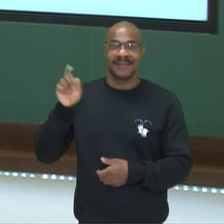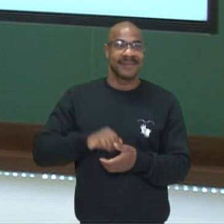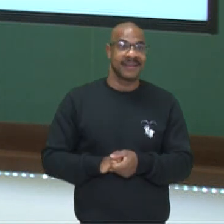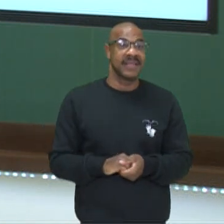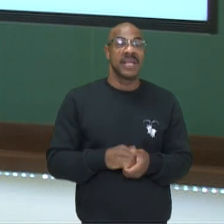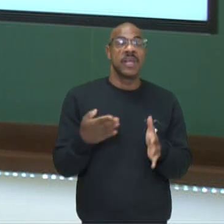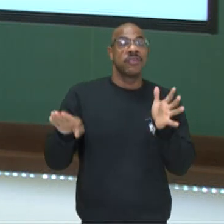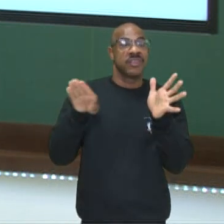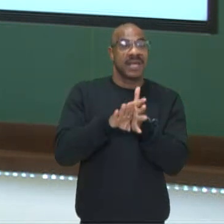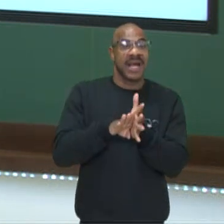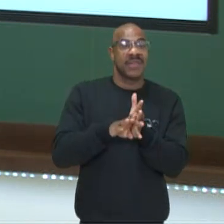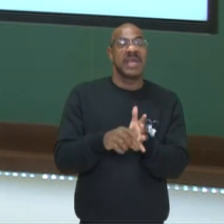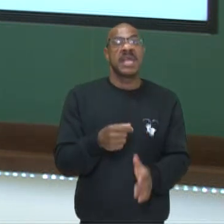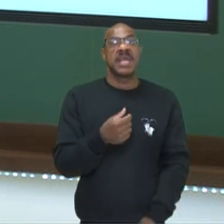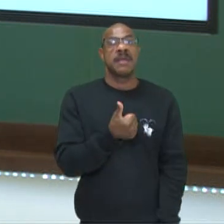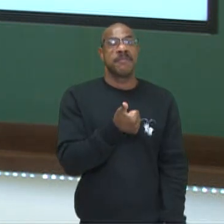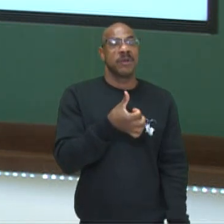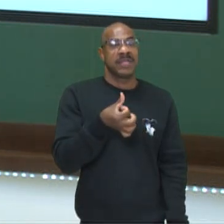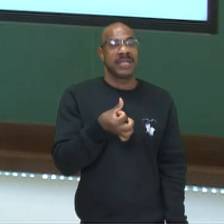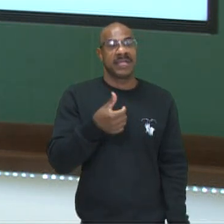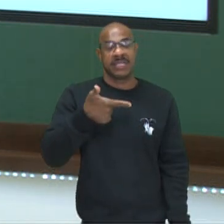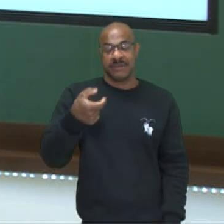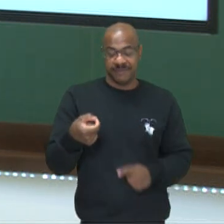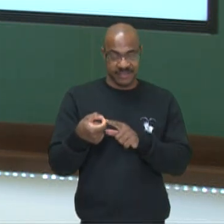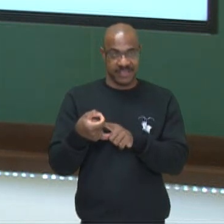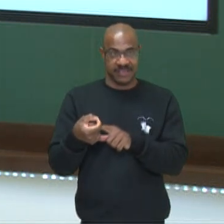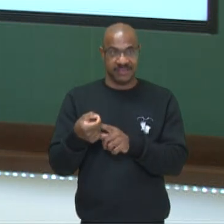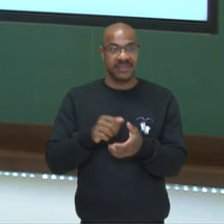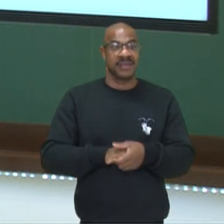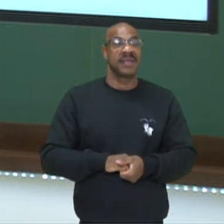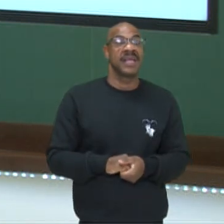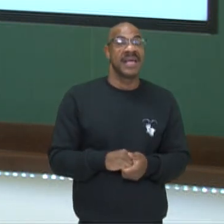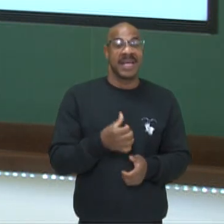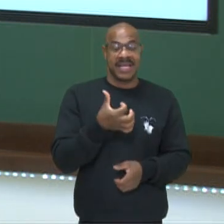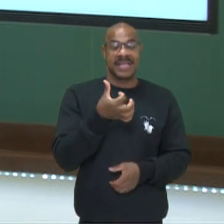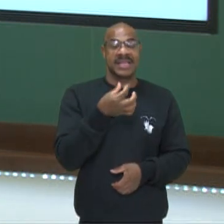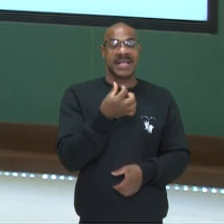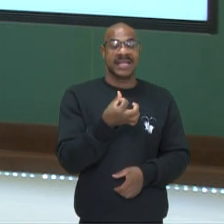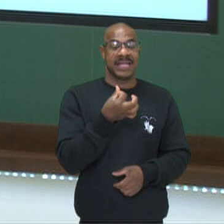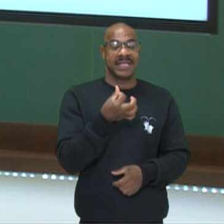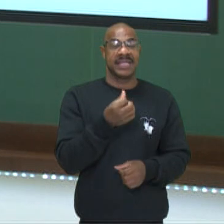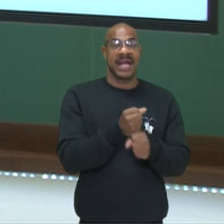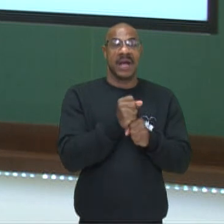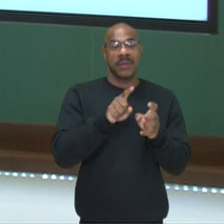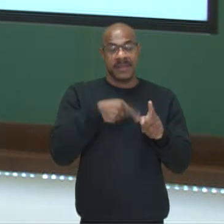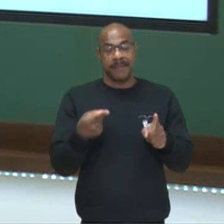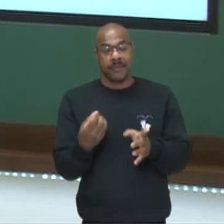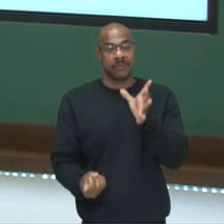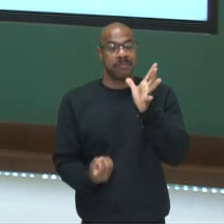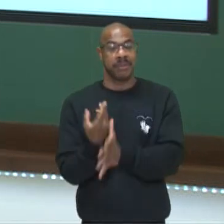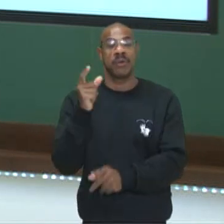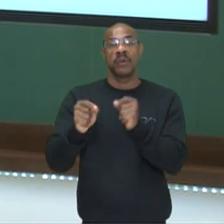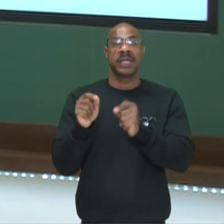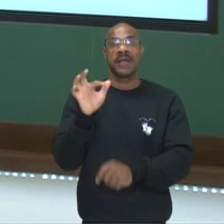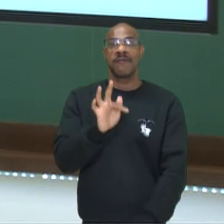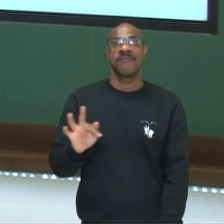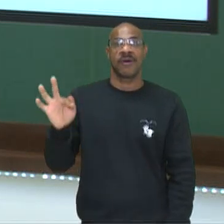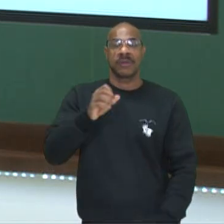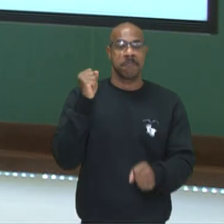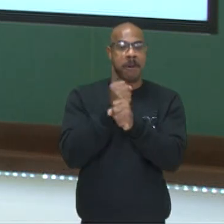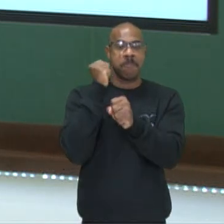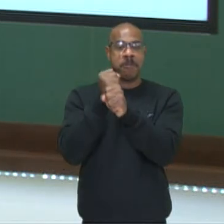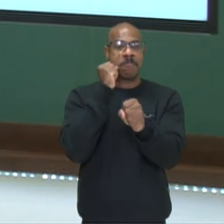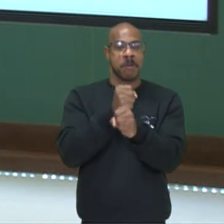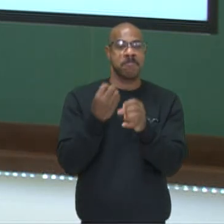em 1620, como a gente viu, 16 anos depois já fundam, né, uma universidade